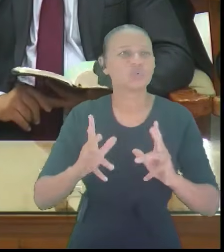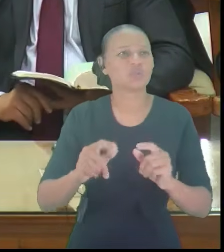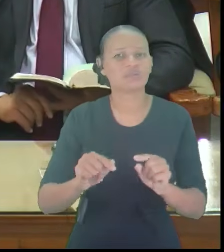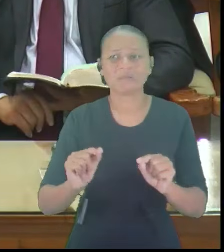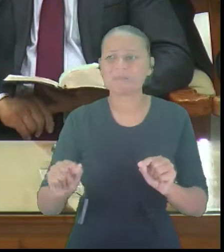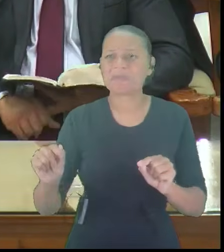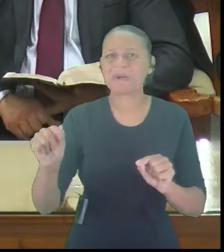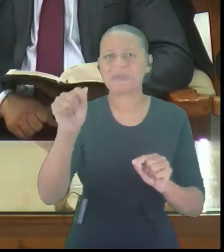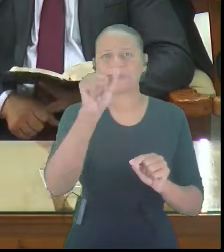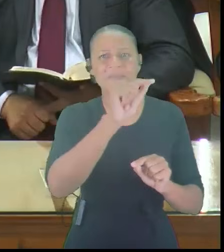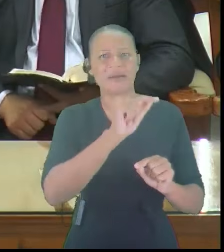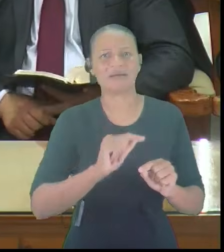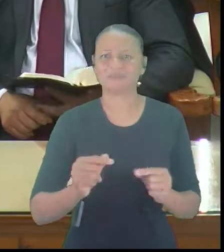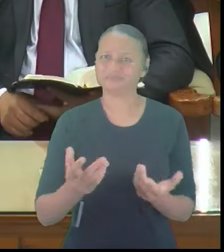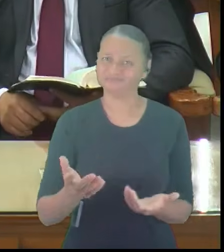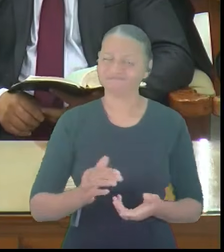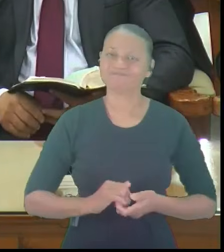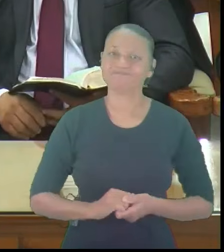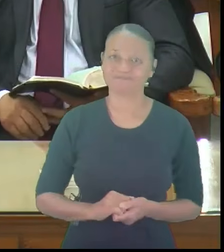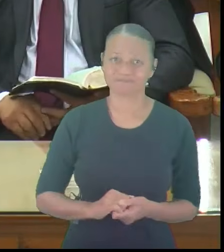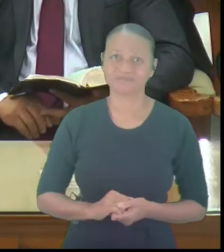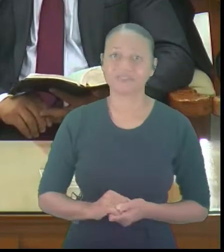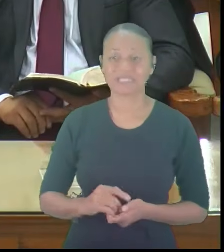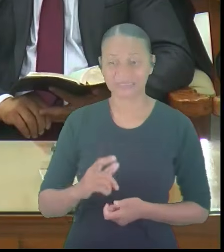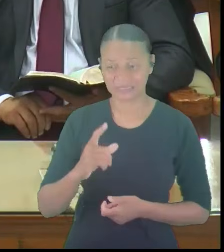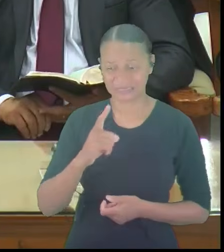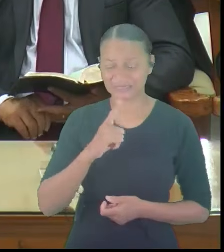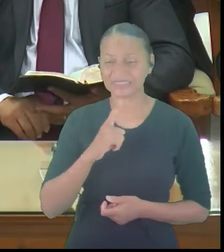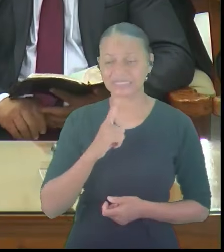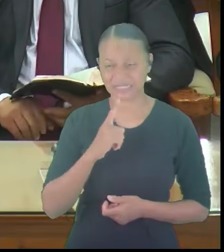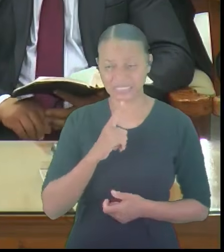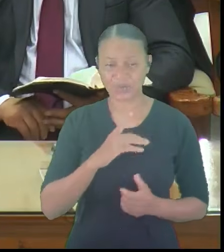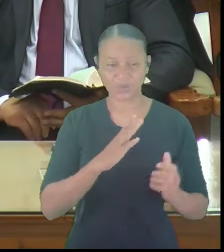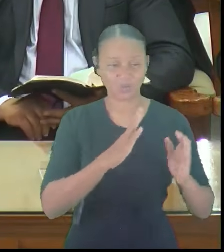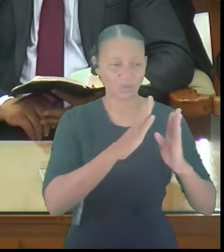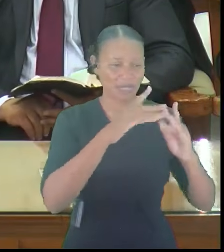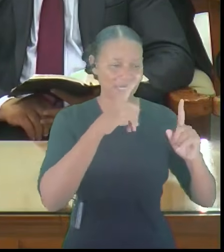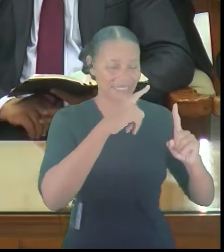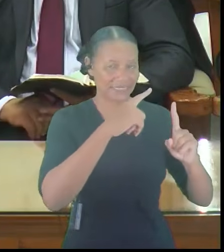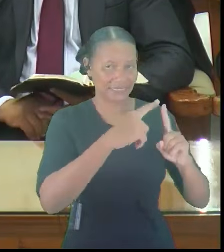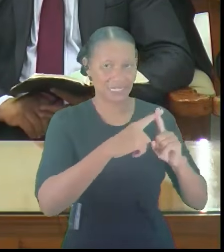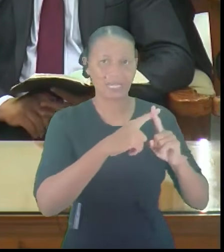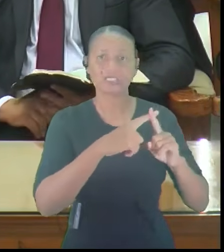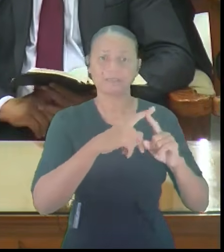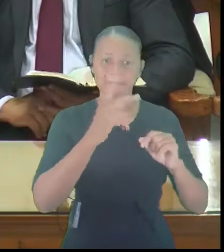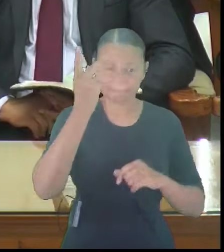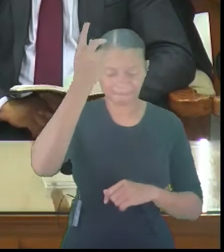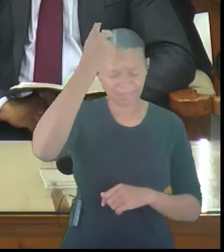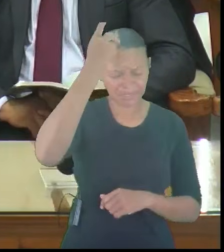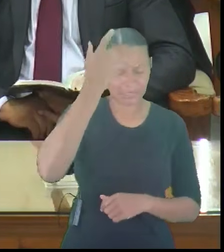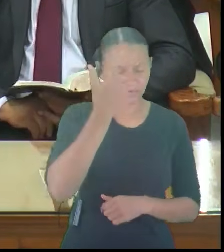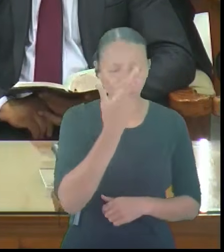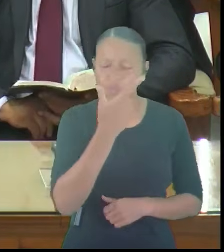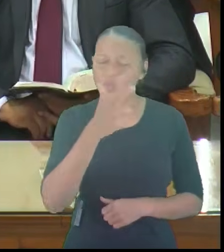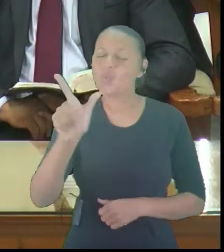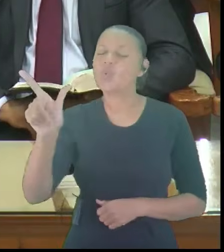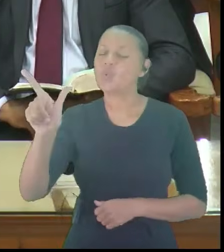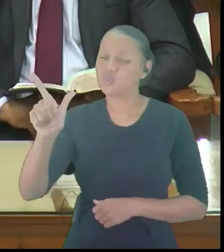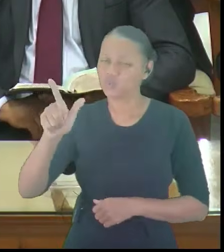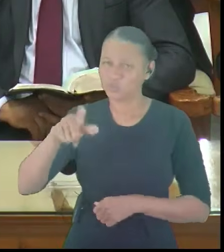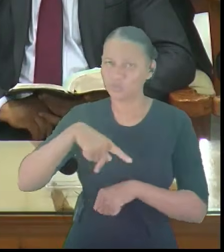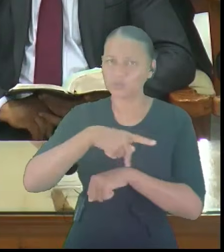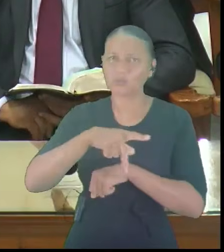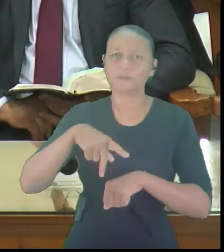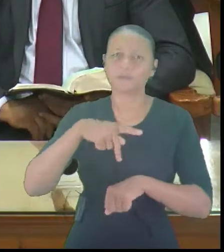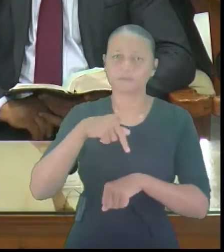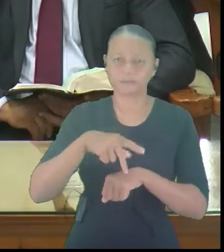afora. Uma grande igreja pentecostal de outro país, que eu não vou citar o nome, não é a Assembleia de Deus, mas era